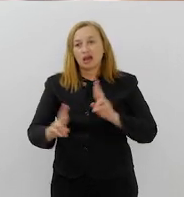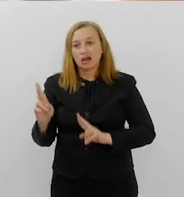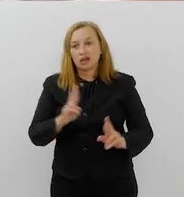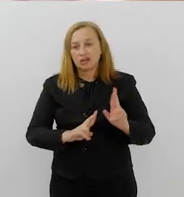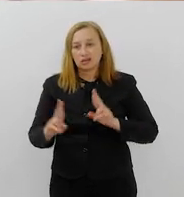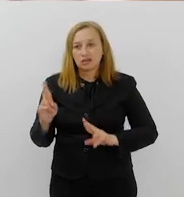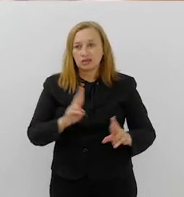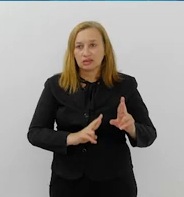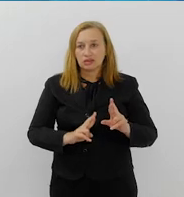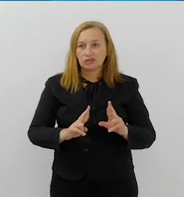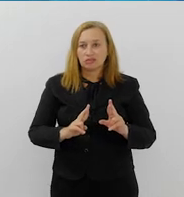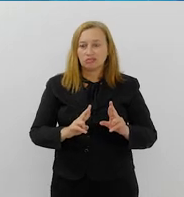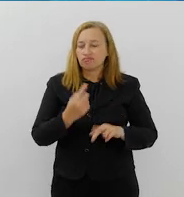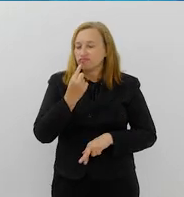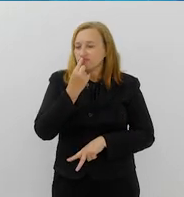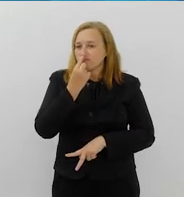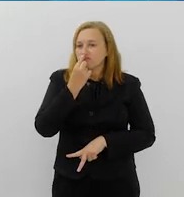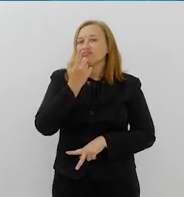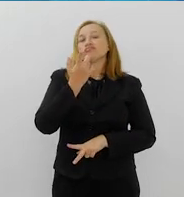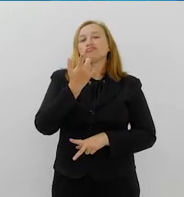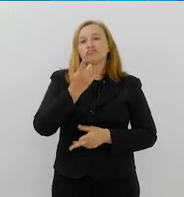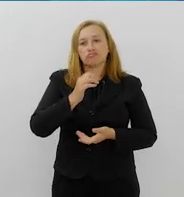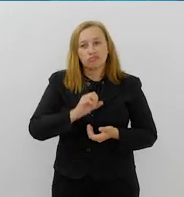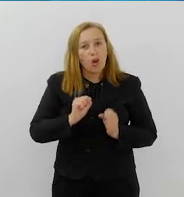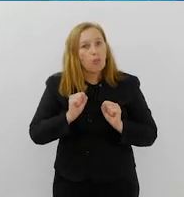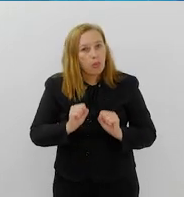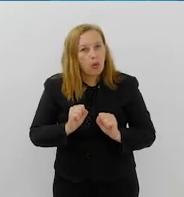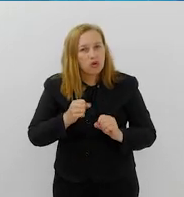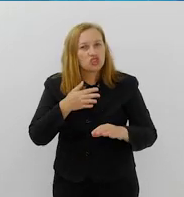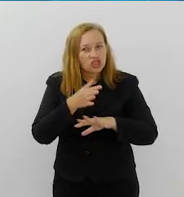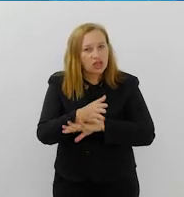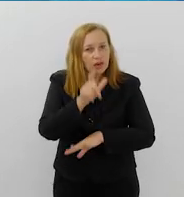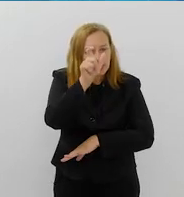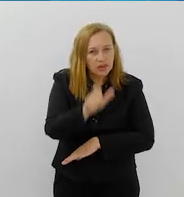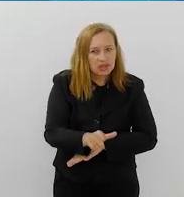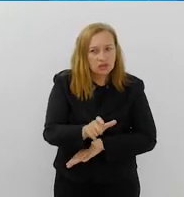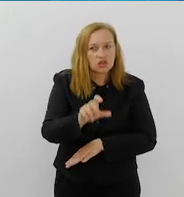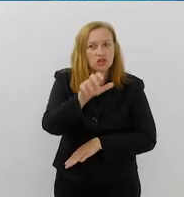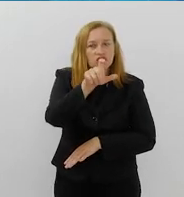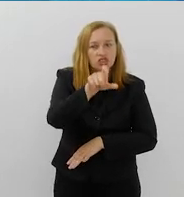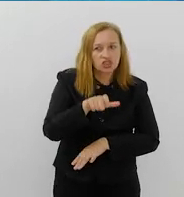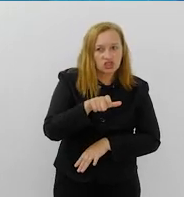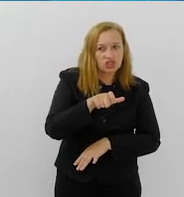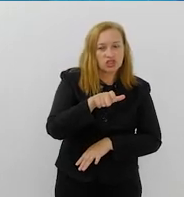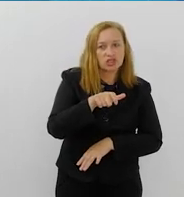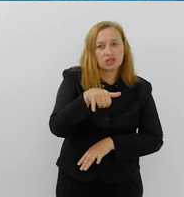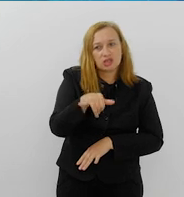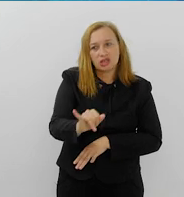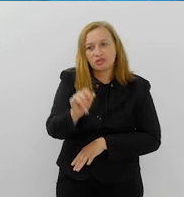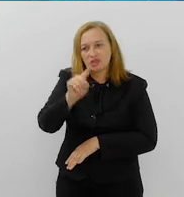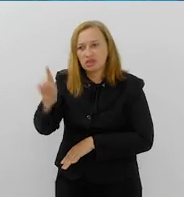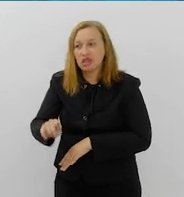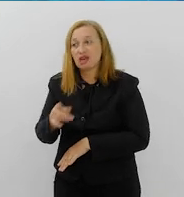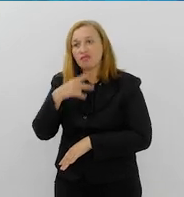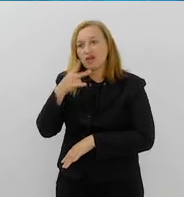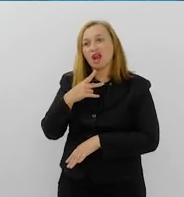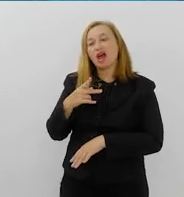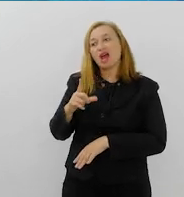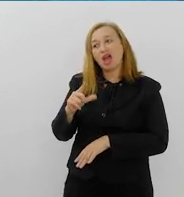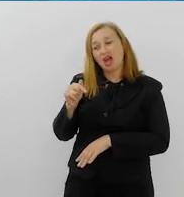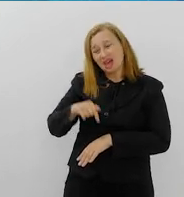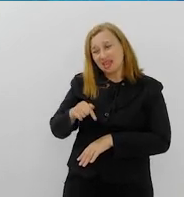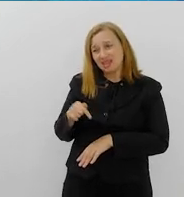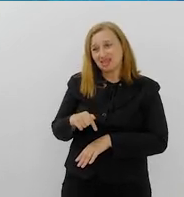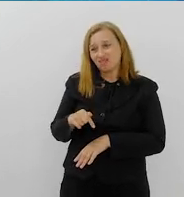idealmente, a relação que envolve intimidade, que é onde eu posso chegar para aquela pessoa X, Y, Z e falar para